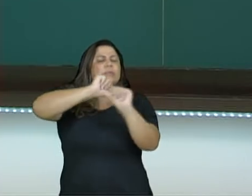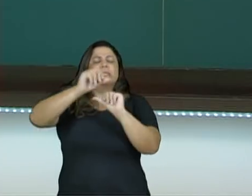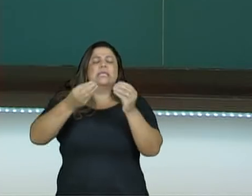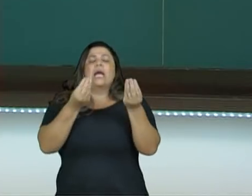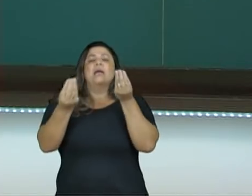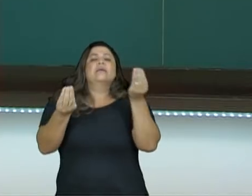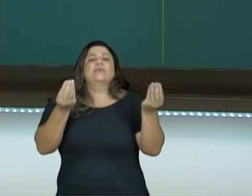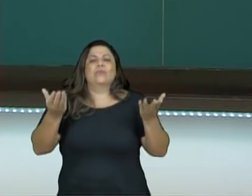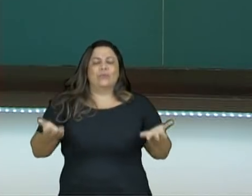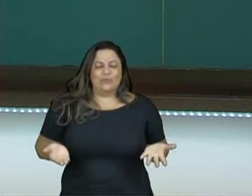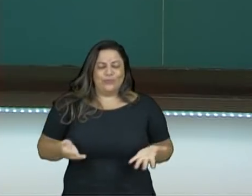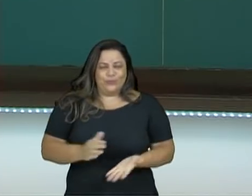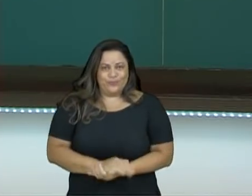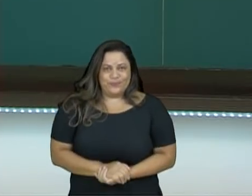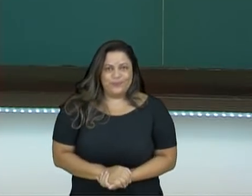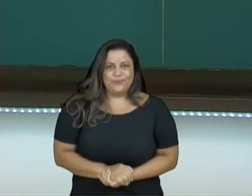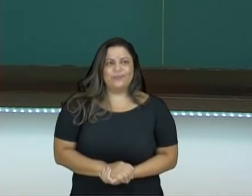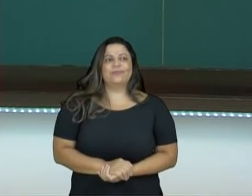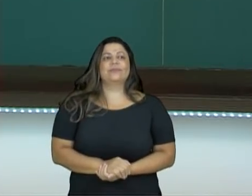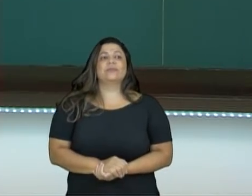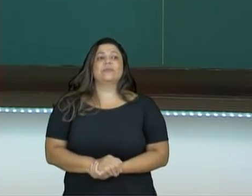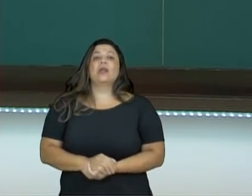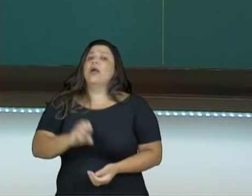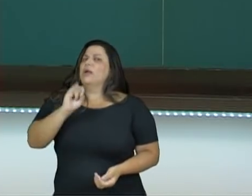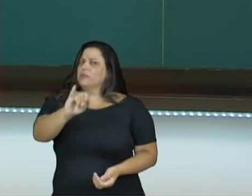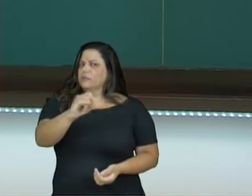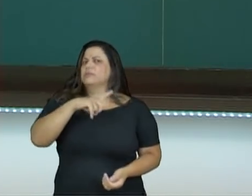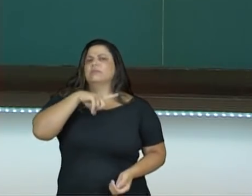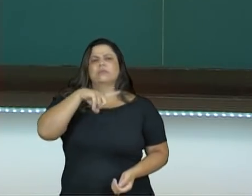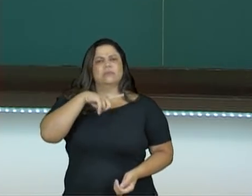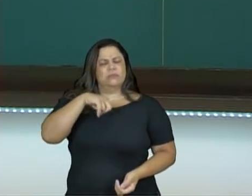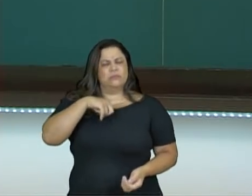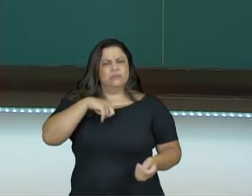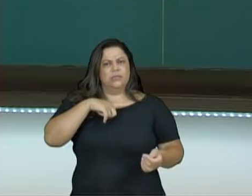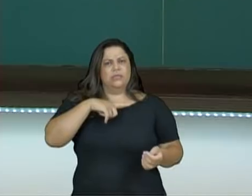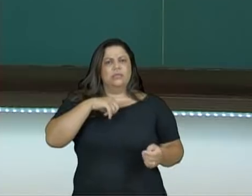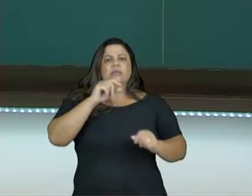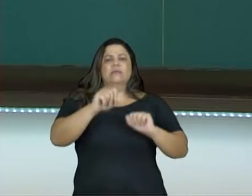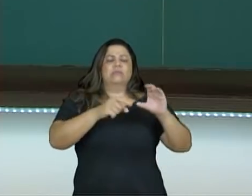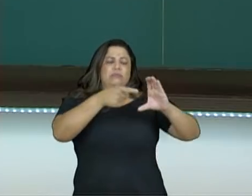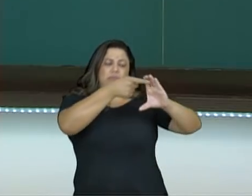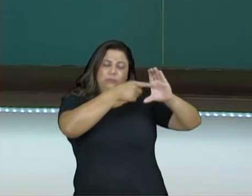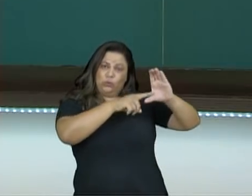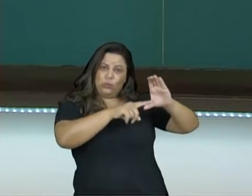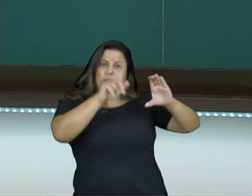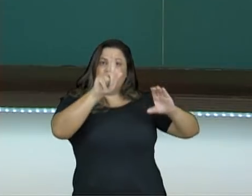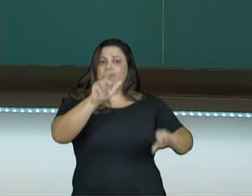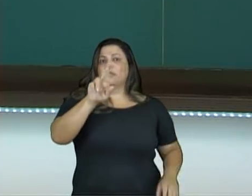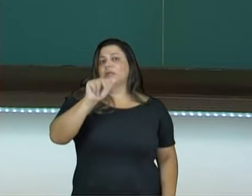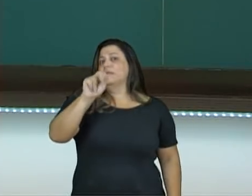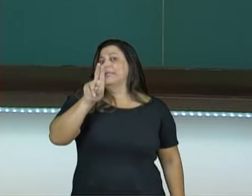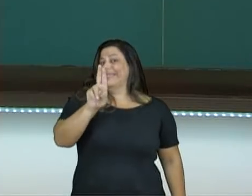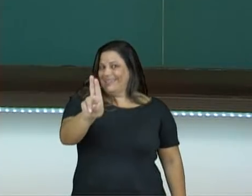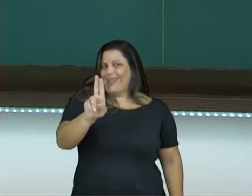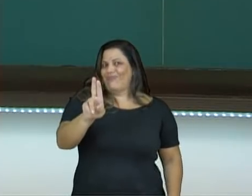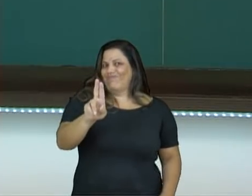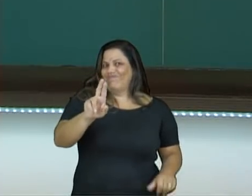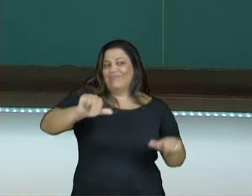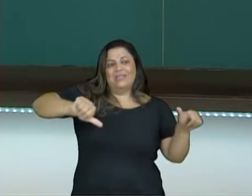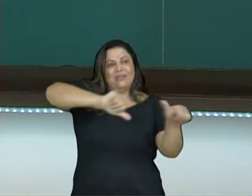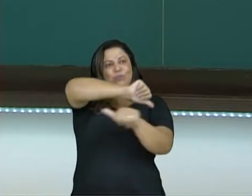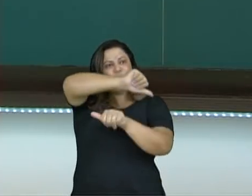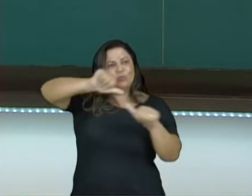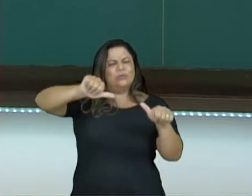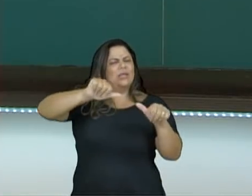dessas unidades de medidas. Ora, se você recebe um ângulo que está em graus e tem que escrever em radianos, como que a gente faz? E vice-versa.